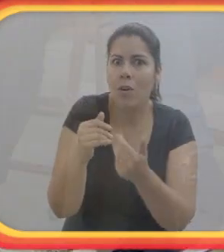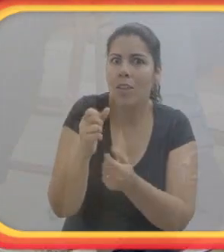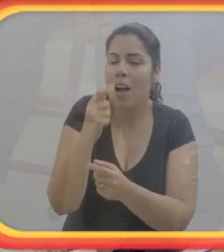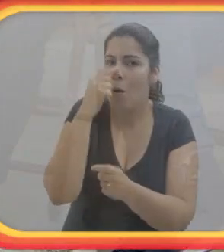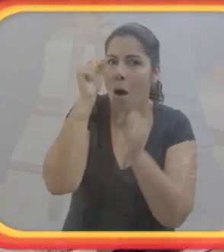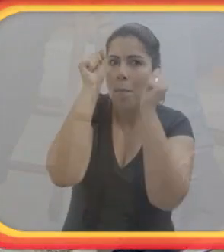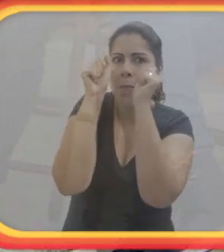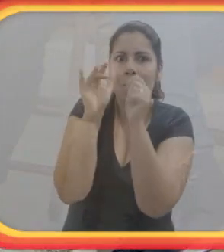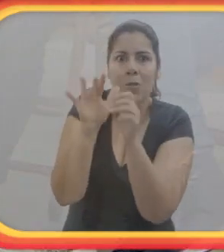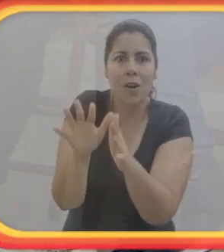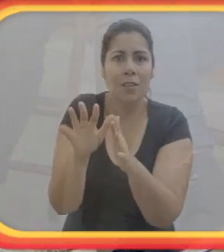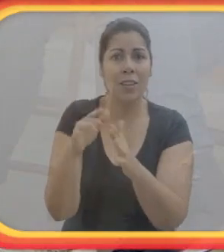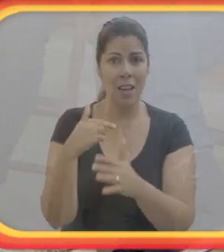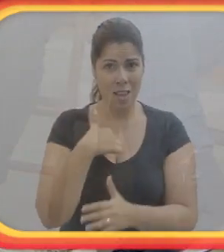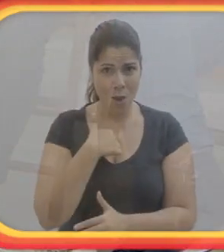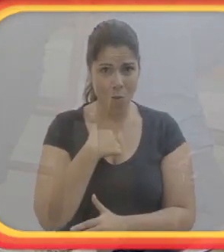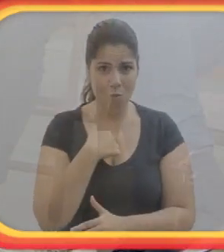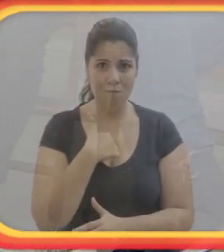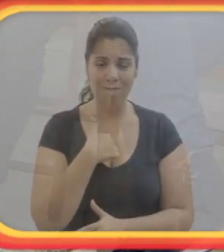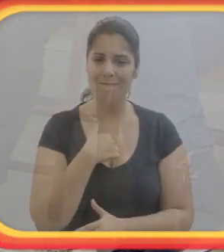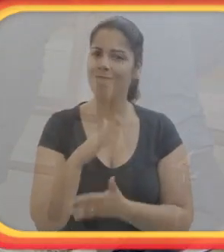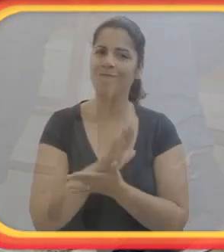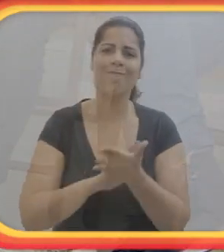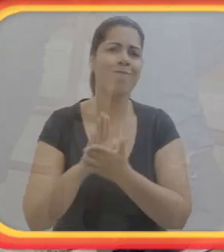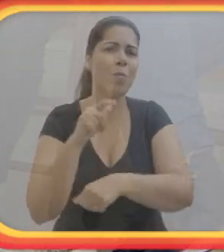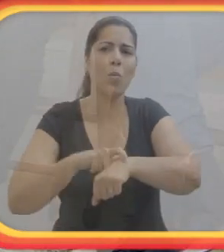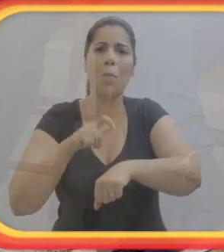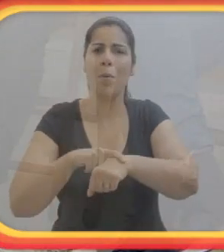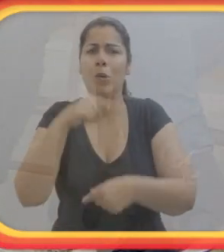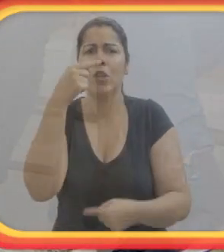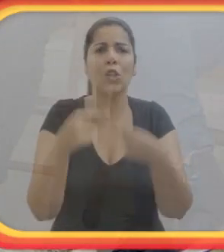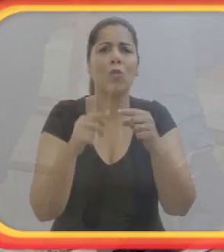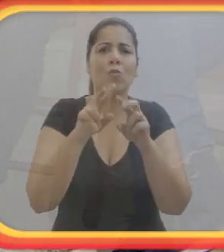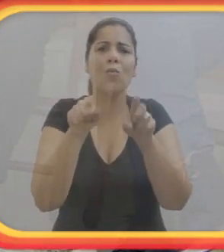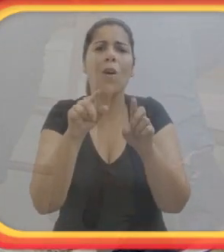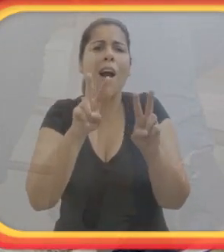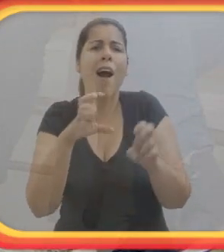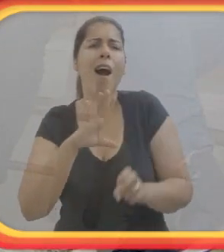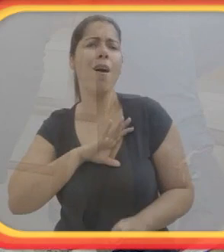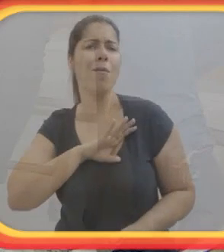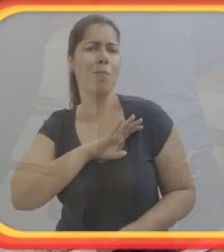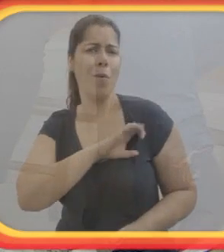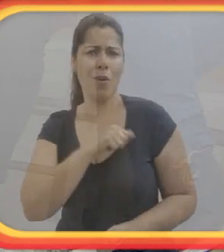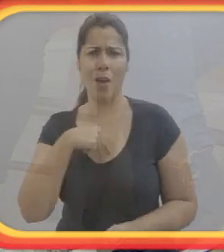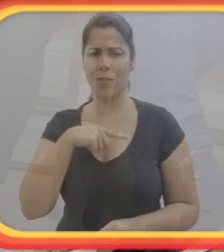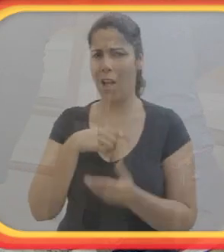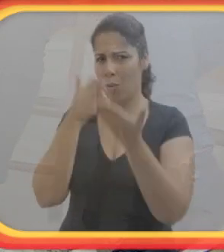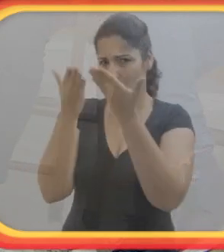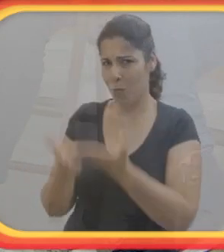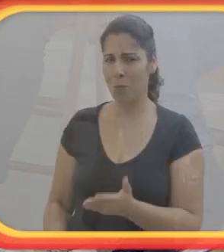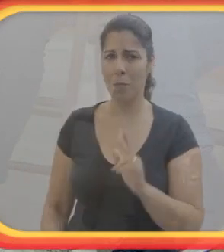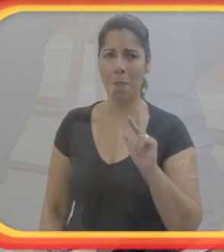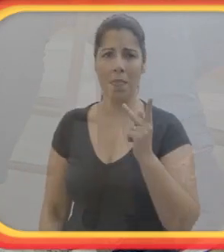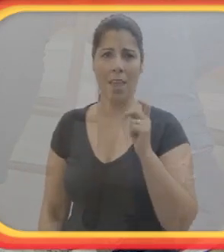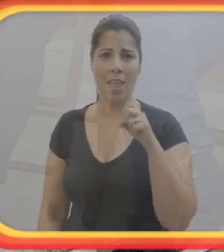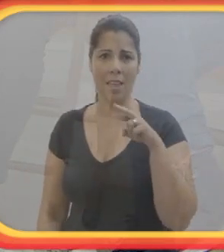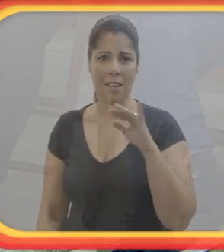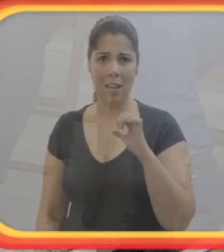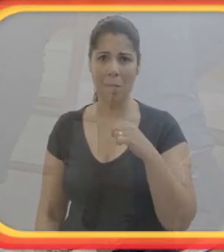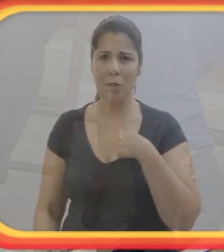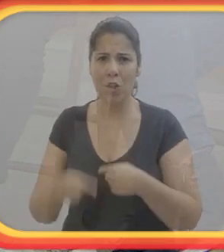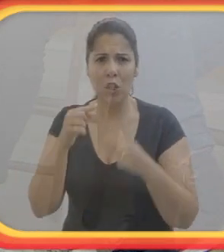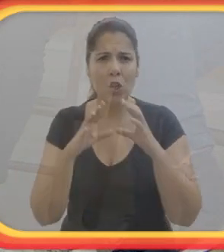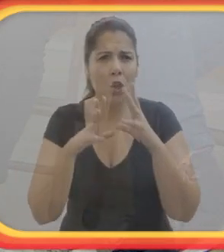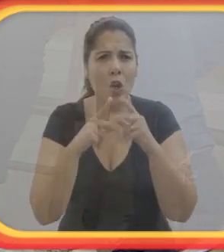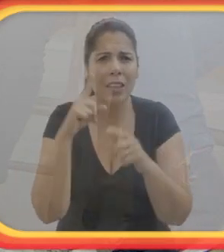que glorificar, que o filho é uma coisa abençoada. E eu, no momento, discuto o amor que eu tenho pelo Henrique, mas discuto todas